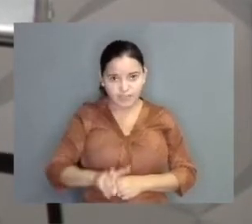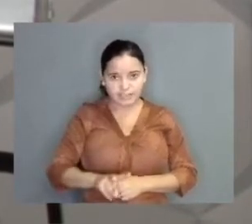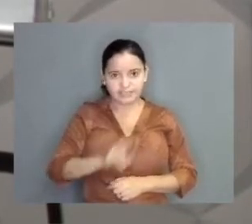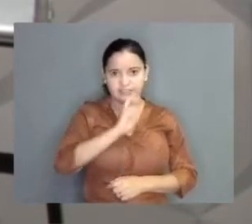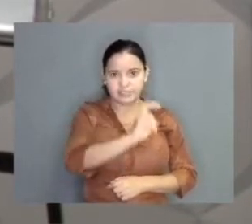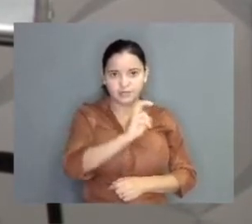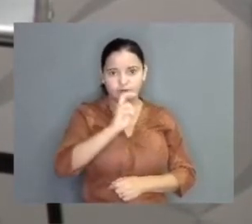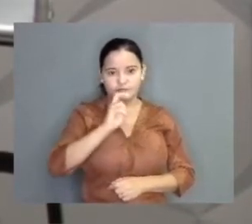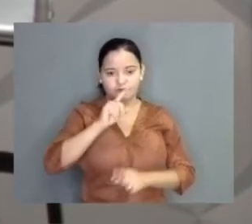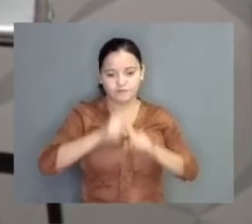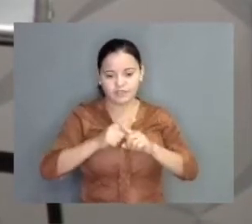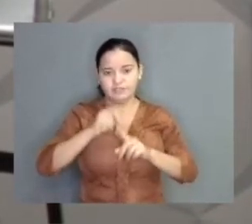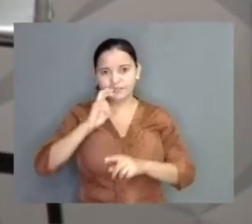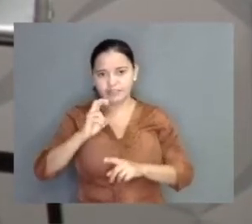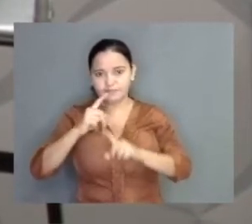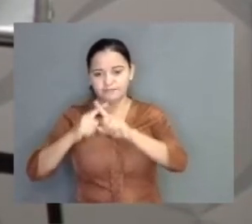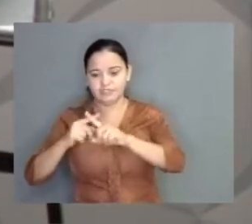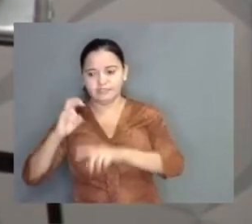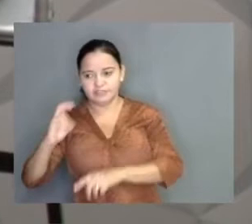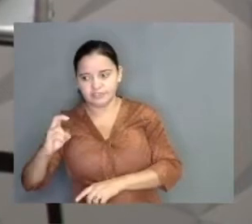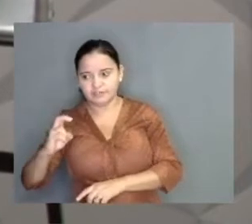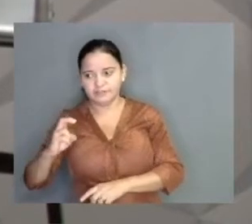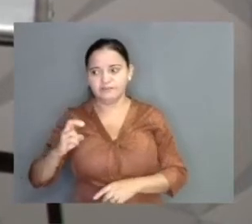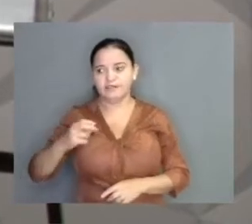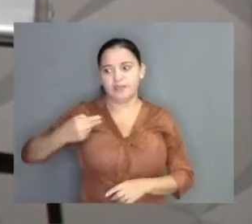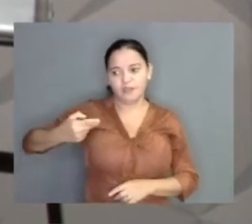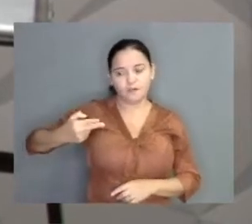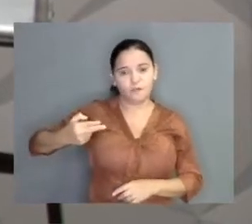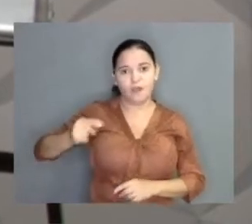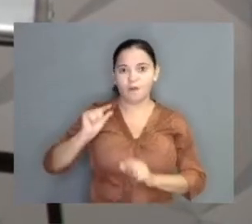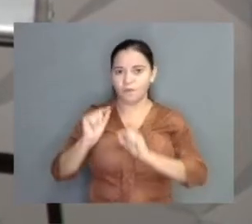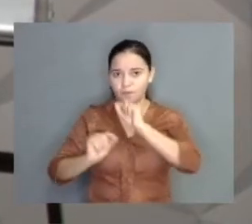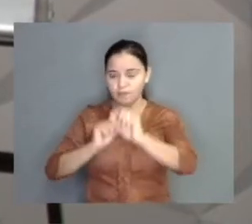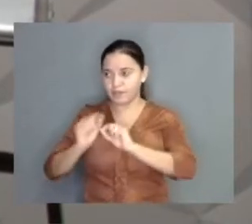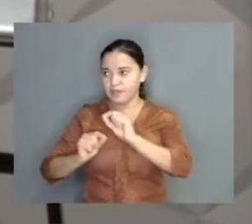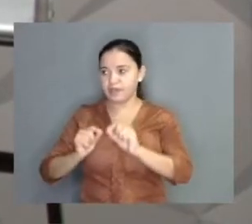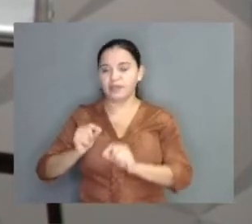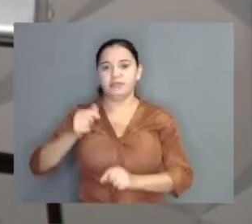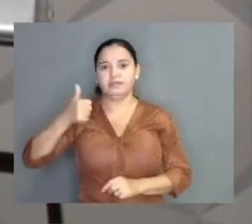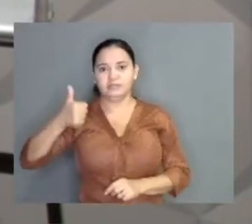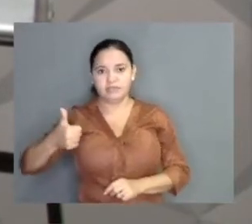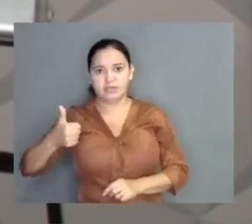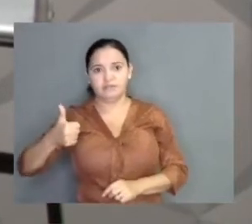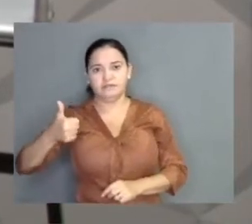certo? Que a gente sabe que vai dar 125. Então, eu vou vir para cá